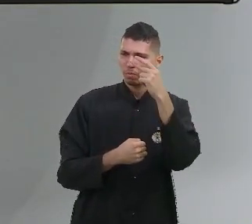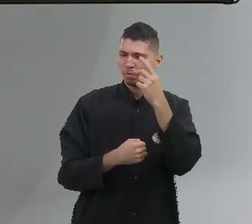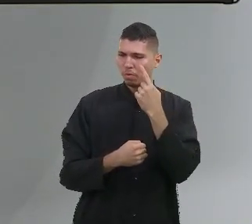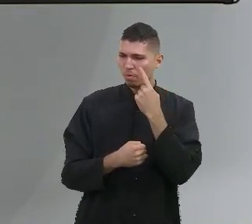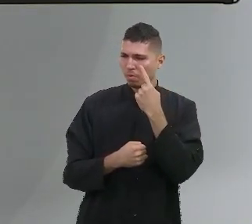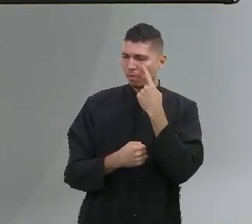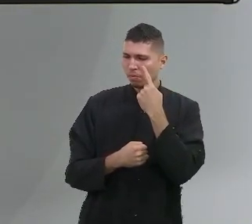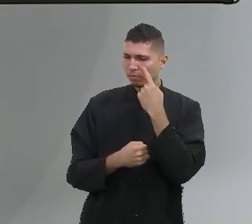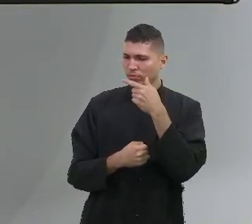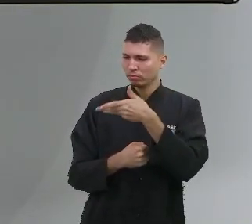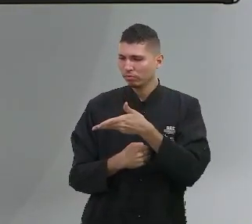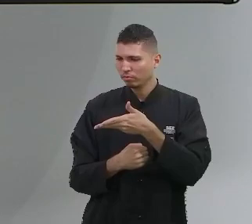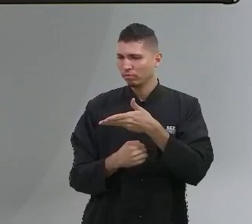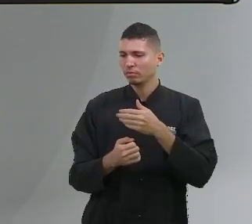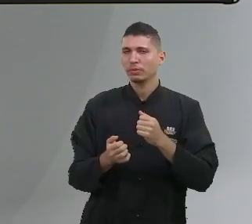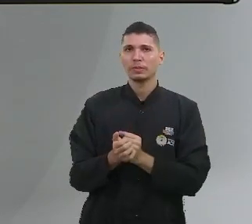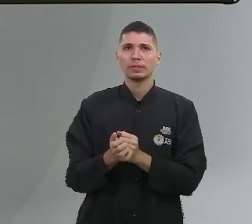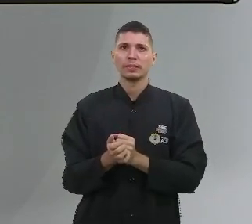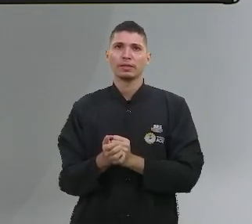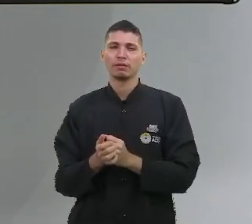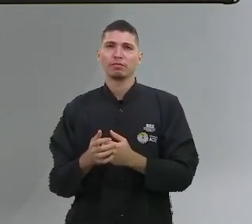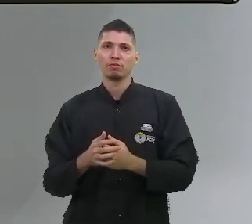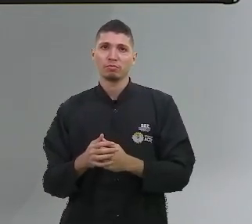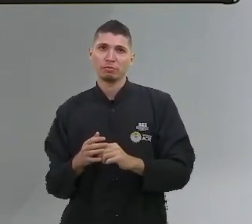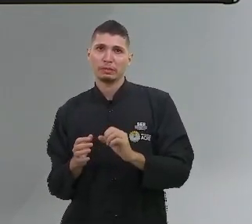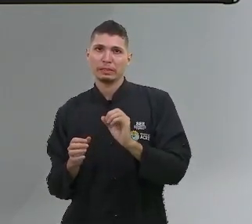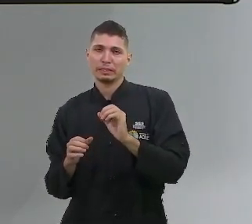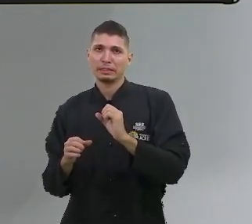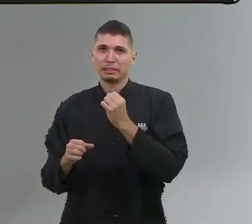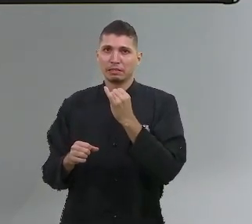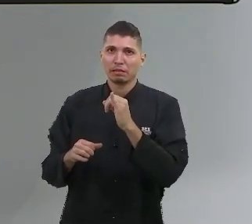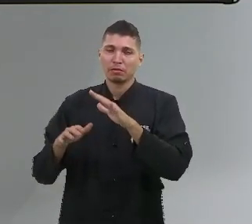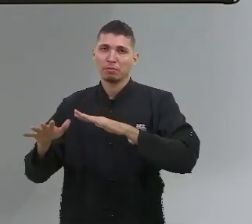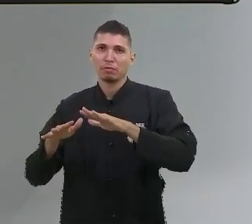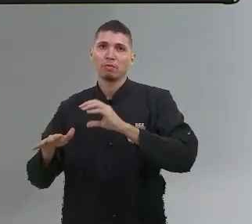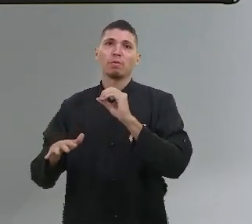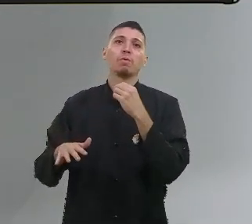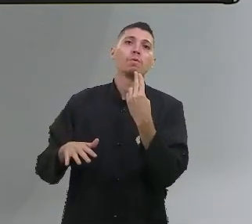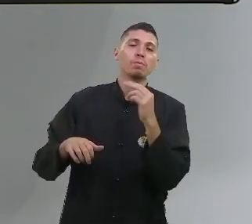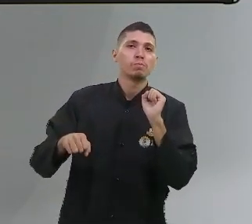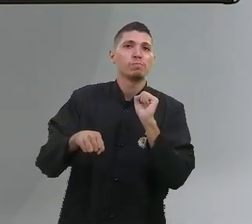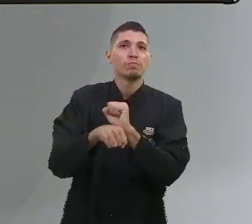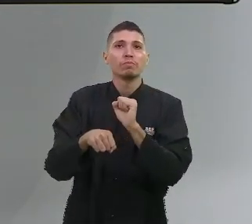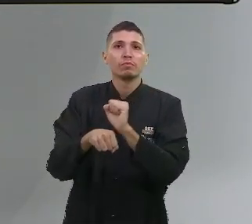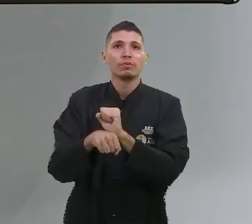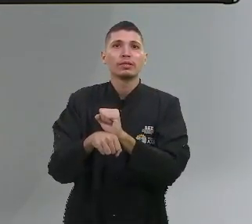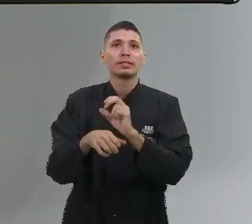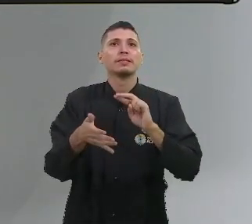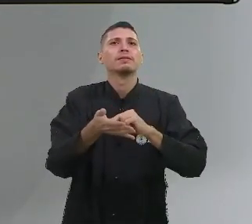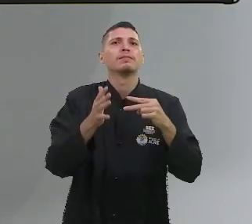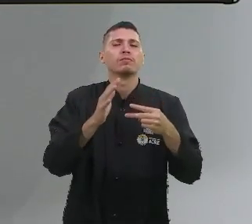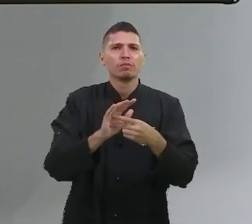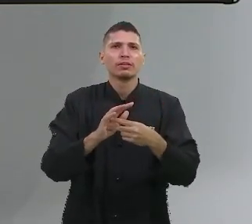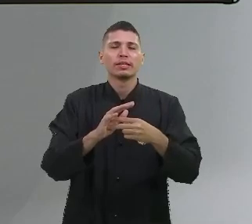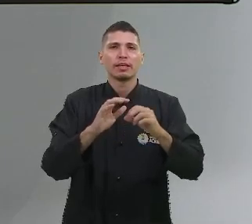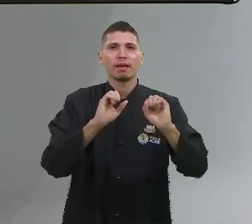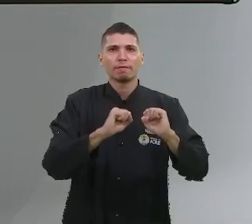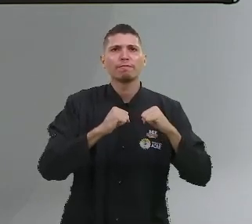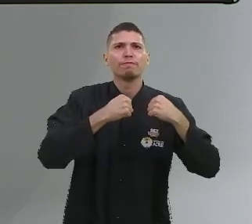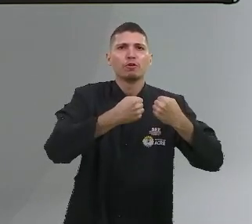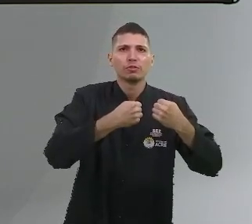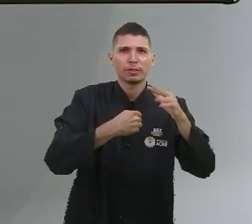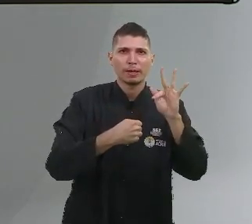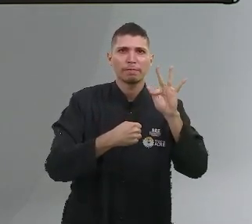ele tem um MRU, ou ele está em repouso, isso significa o quê? Significa que a força resultante